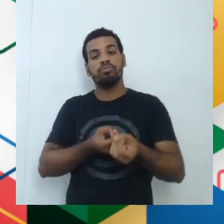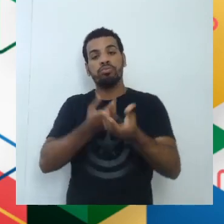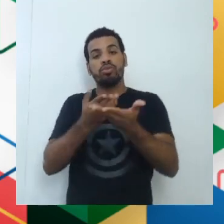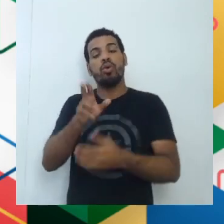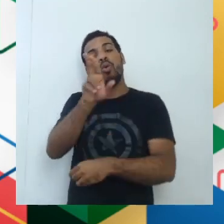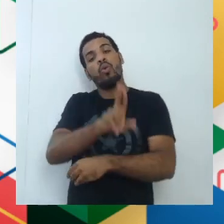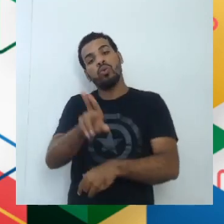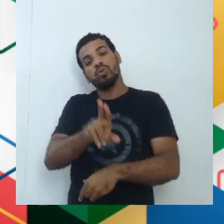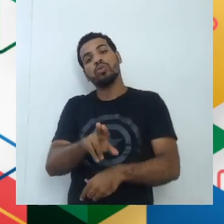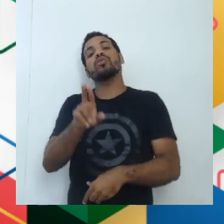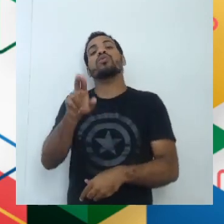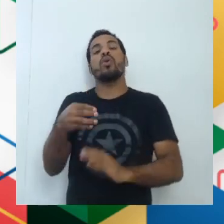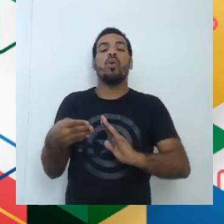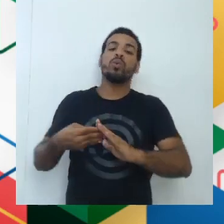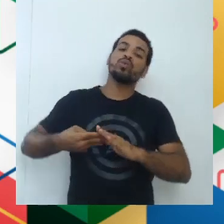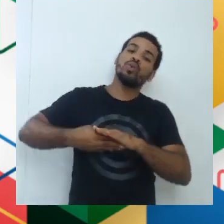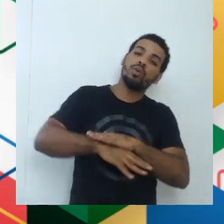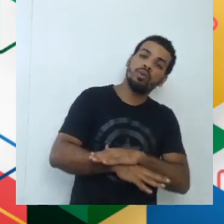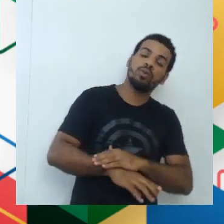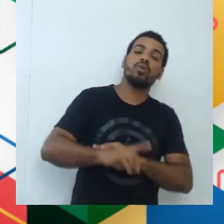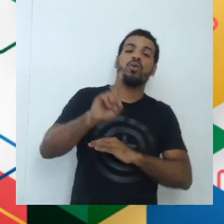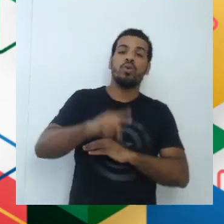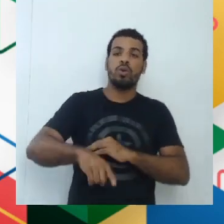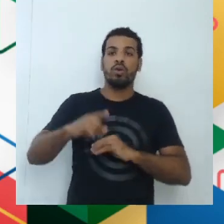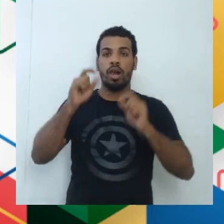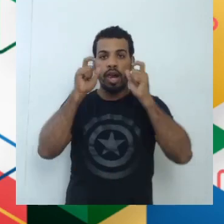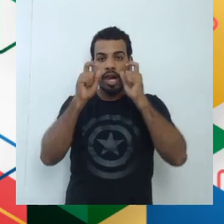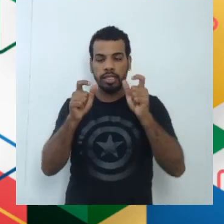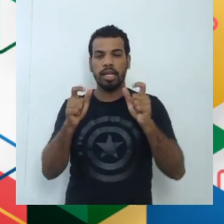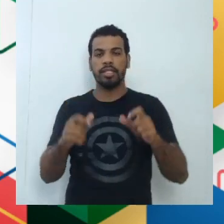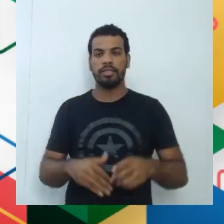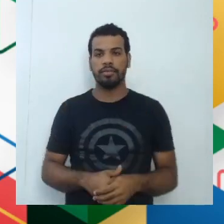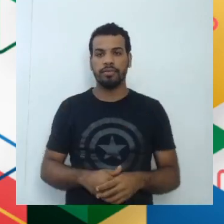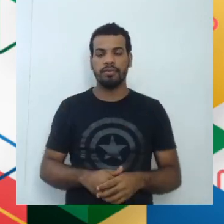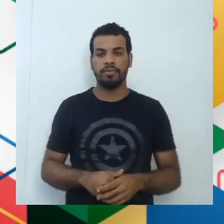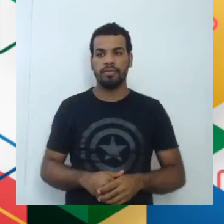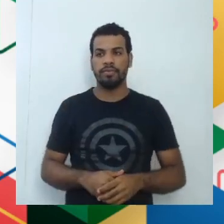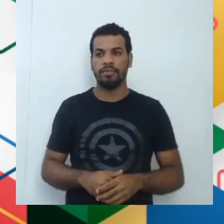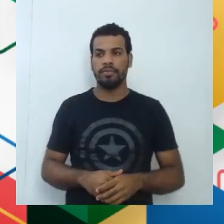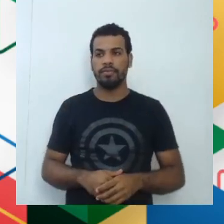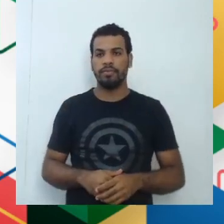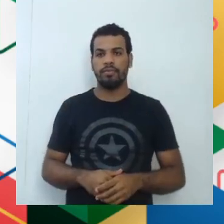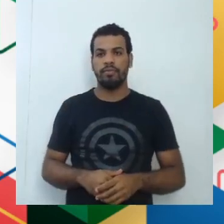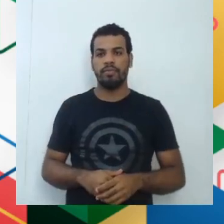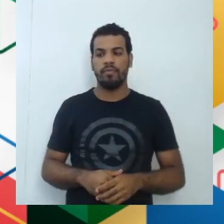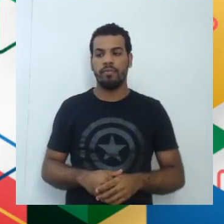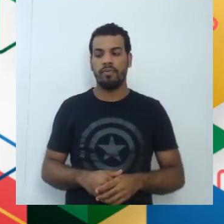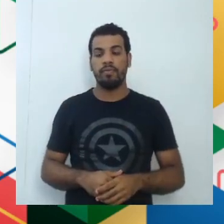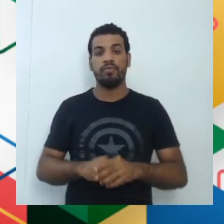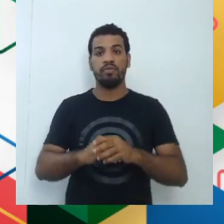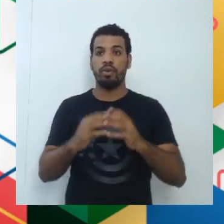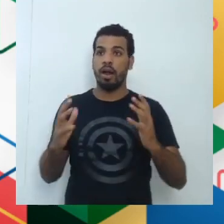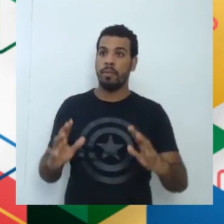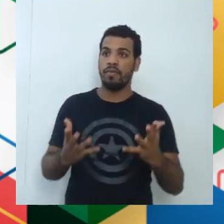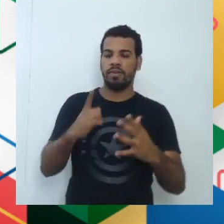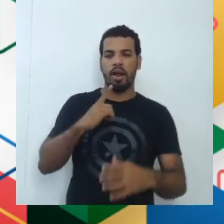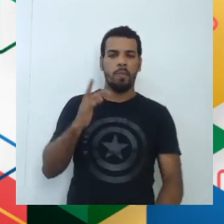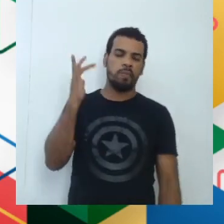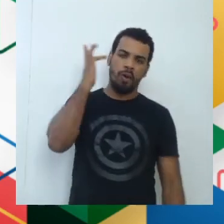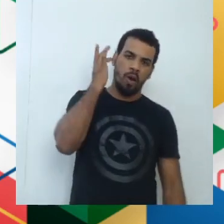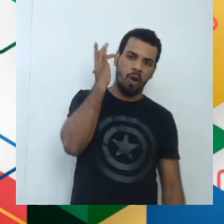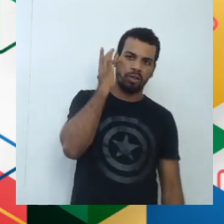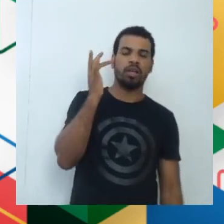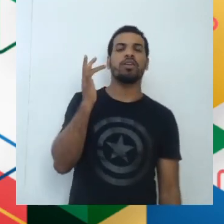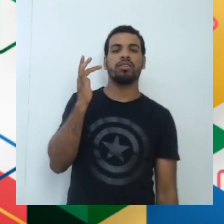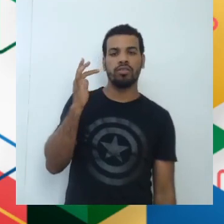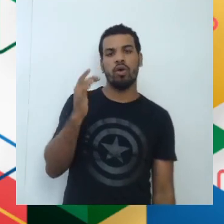de usos, costumes ou situações de interesse. Como exemplos típicos dessas manifestações temos a moda, o consumo